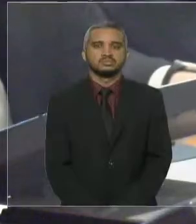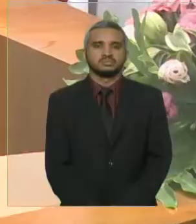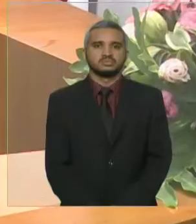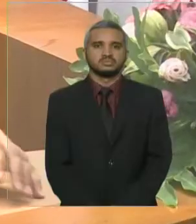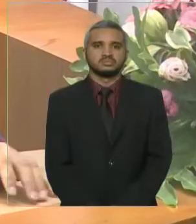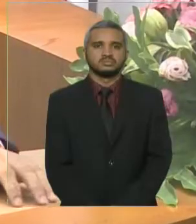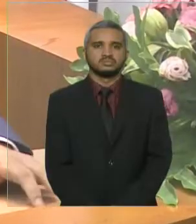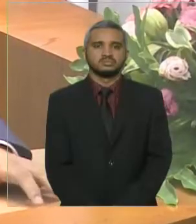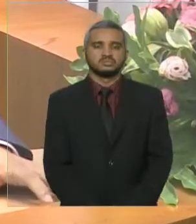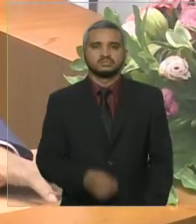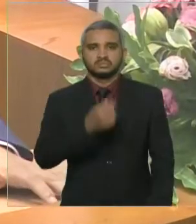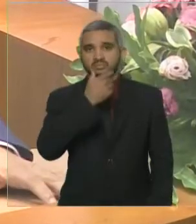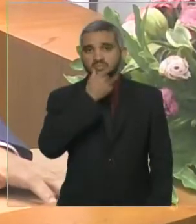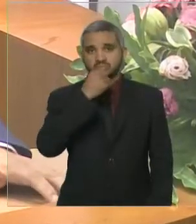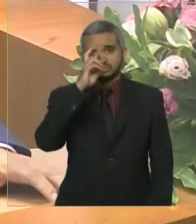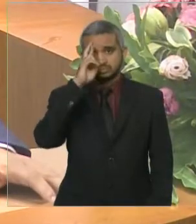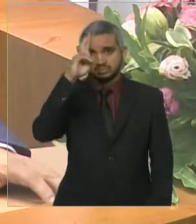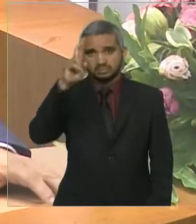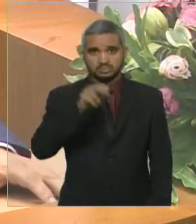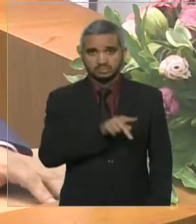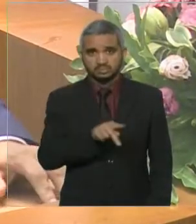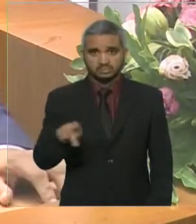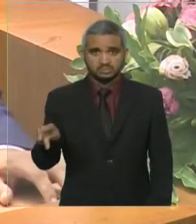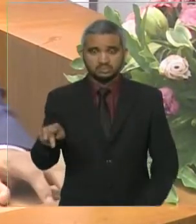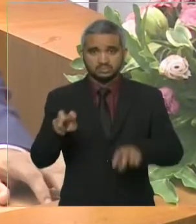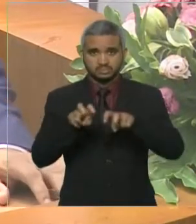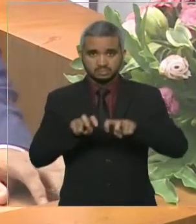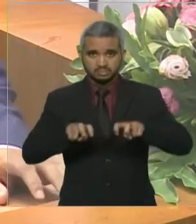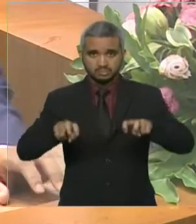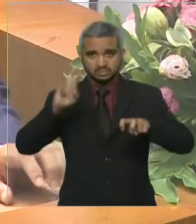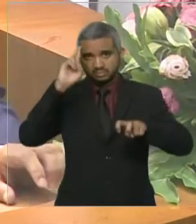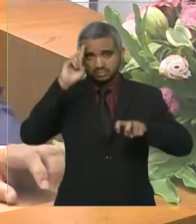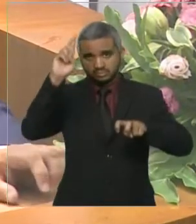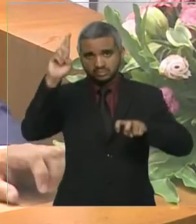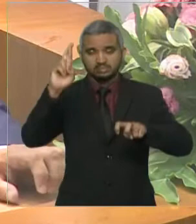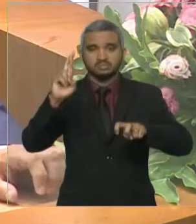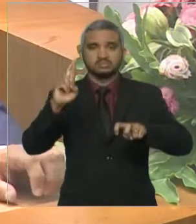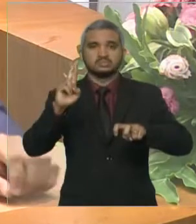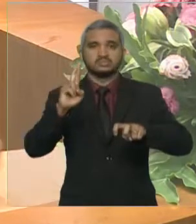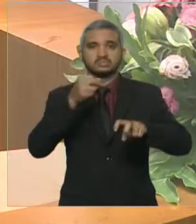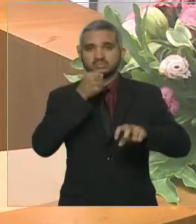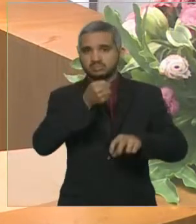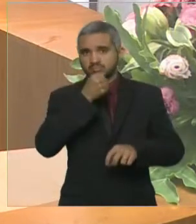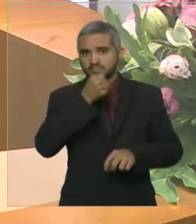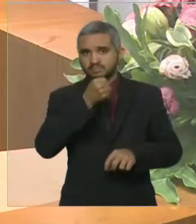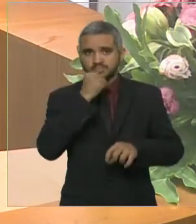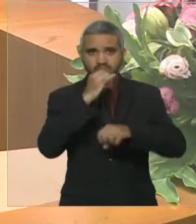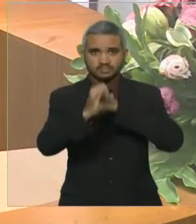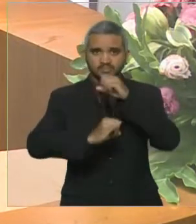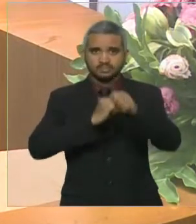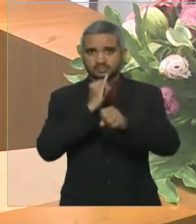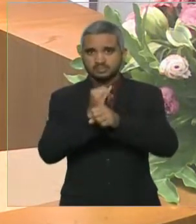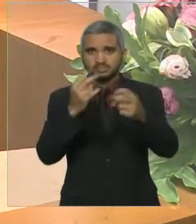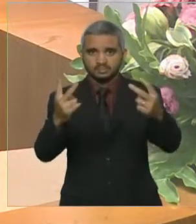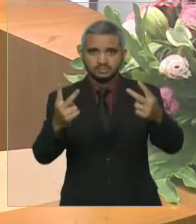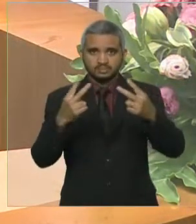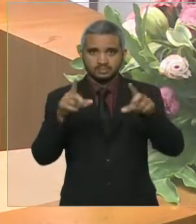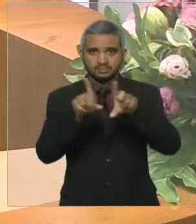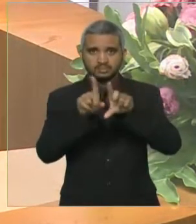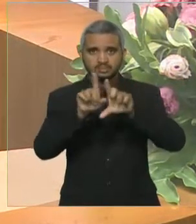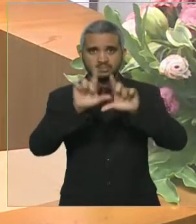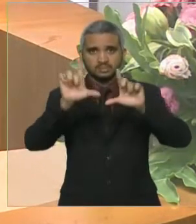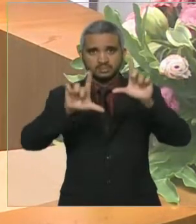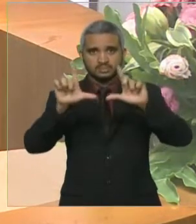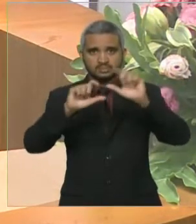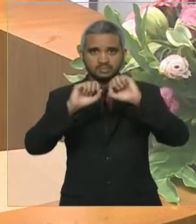Senhor presidente, demais membros da mesa, senhoras e senhores deputados, galeria, imprensa, internautas, telespectadores que acompanham por meio da TV Assembleia, nosso mais cordial